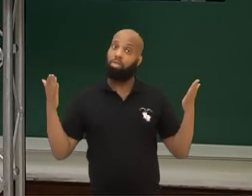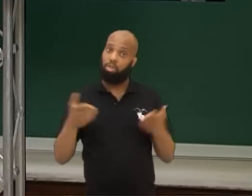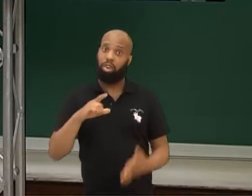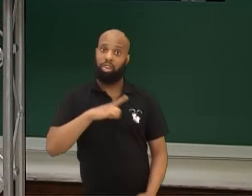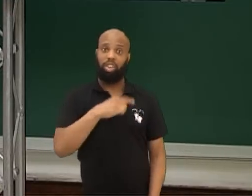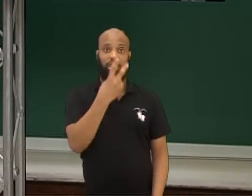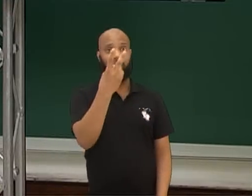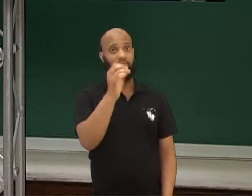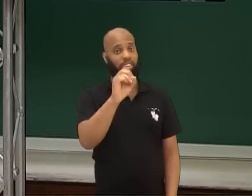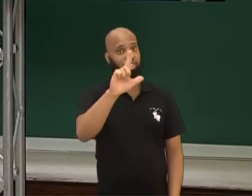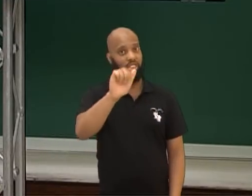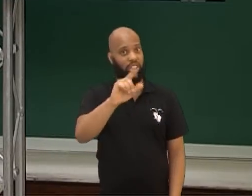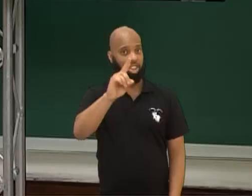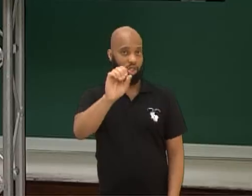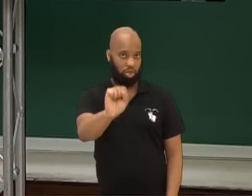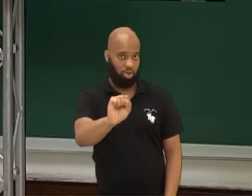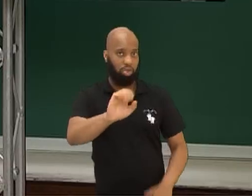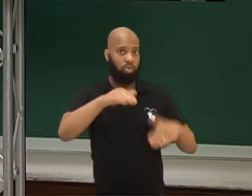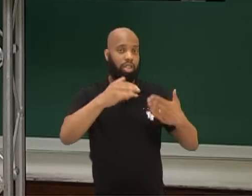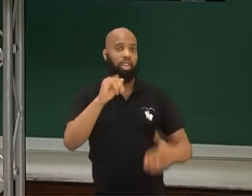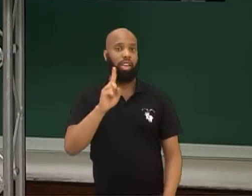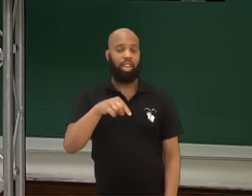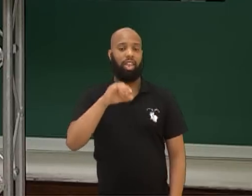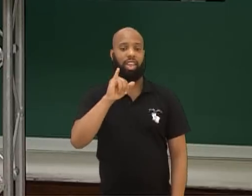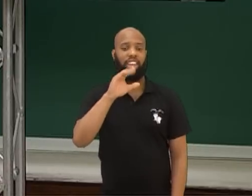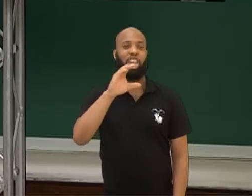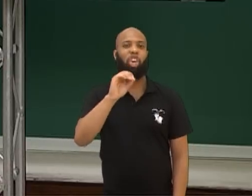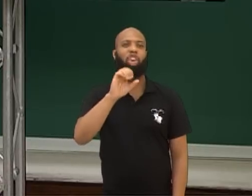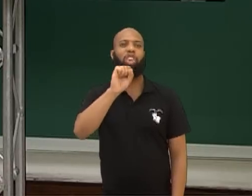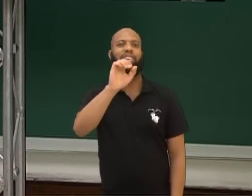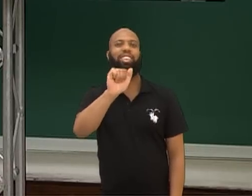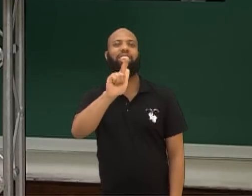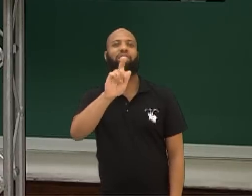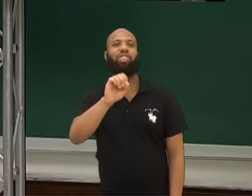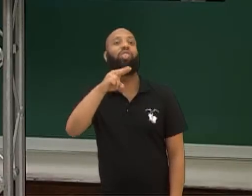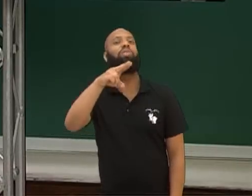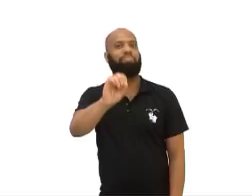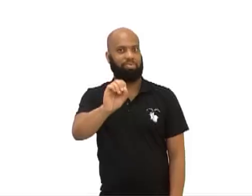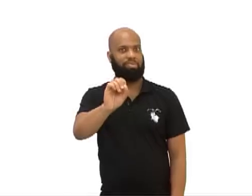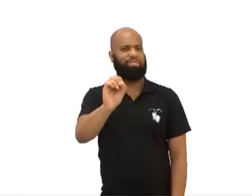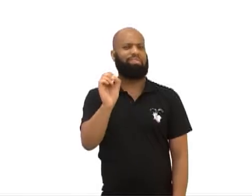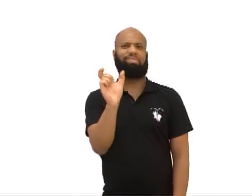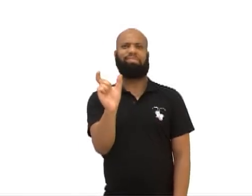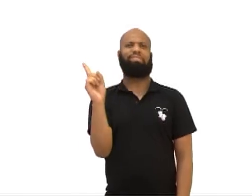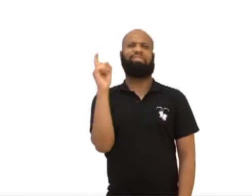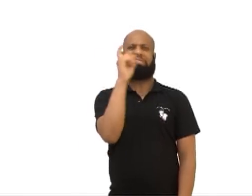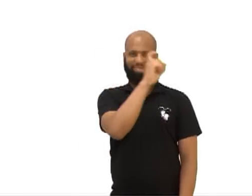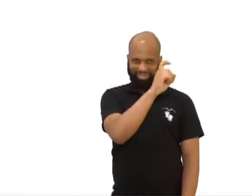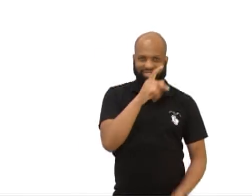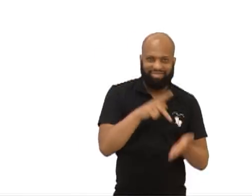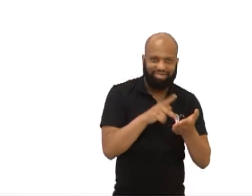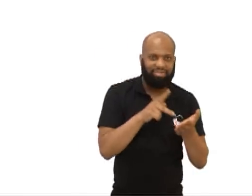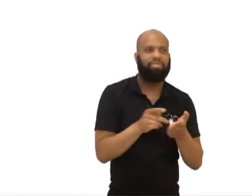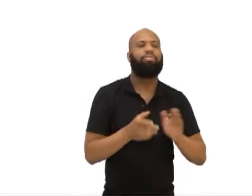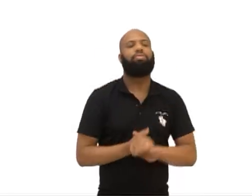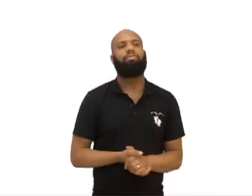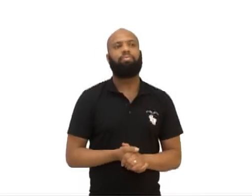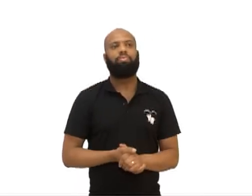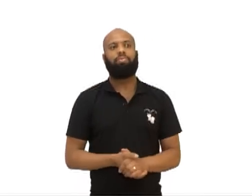20 lados. Então, o icosságono. É um nome difícil de falar, né? Icosságono.